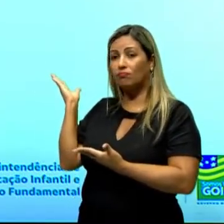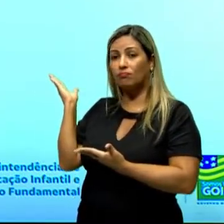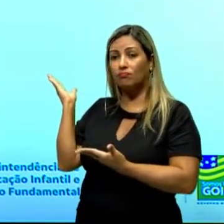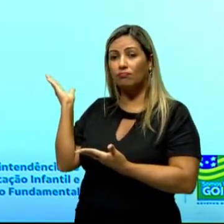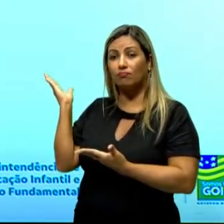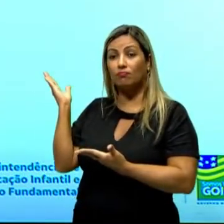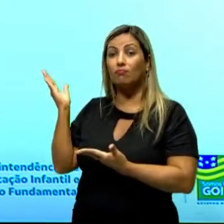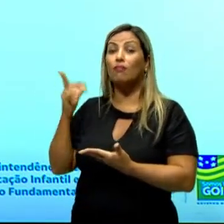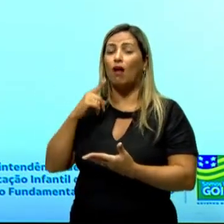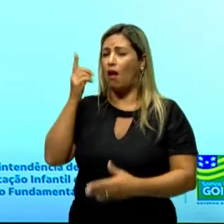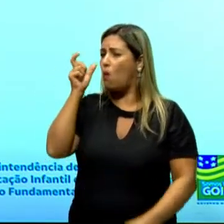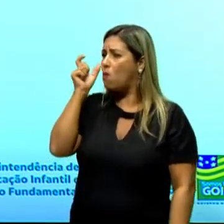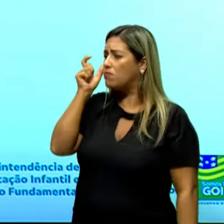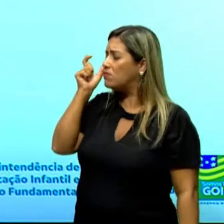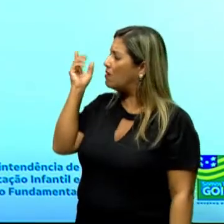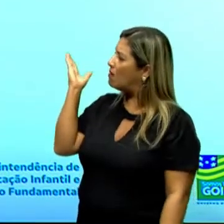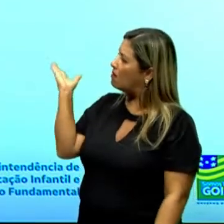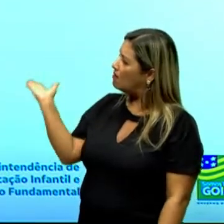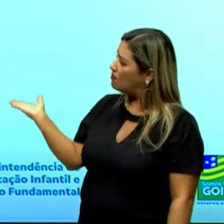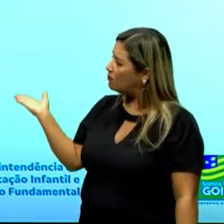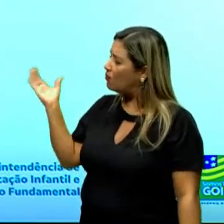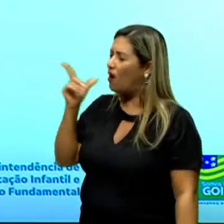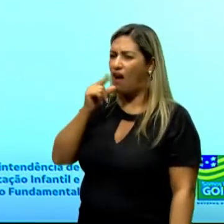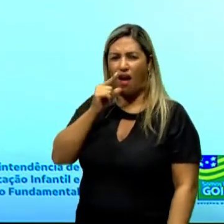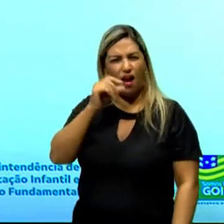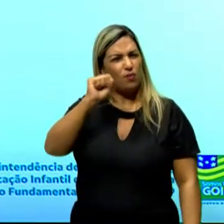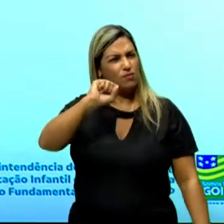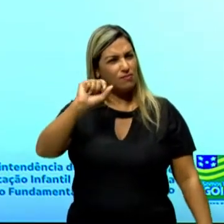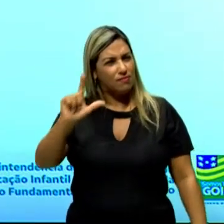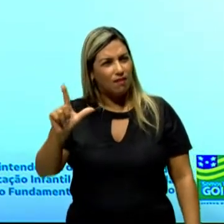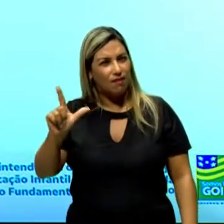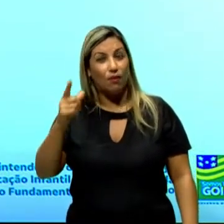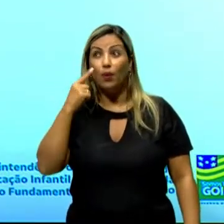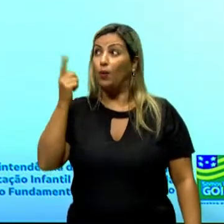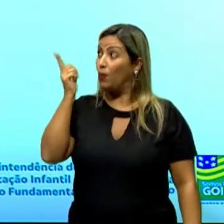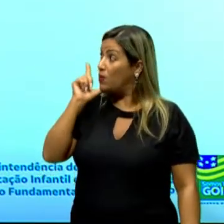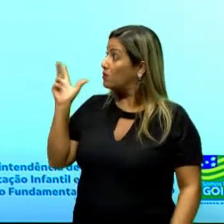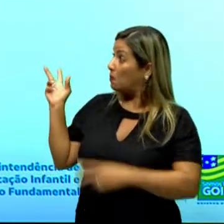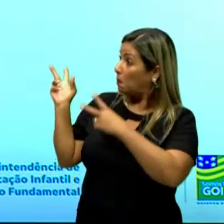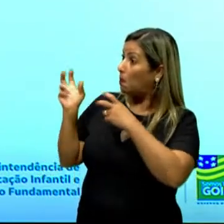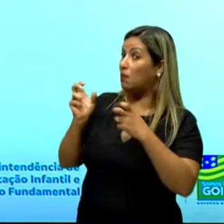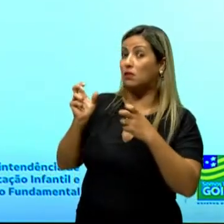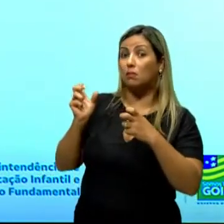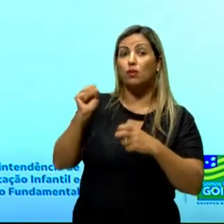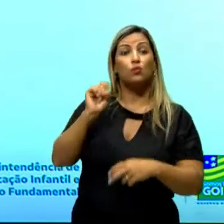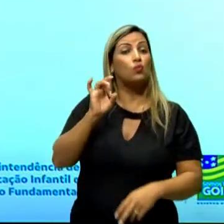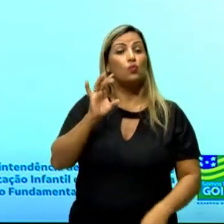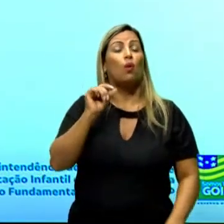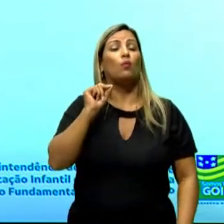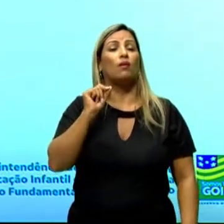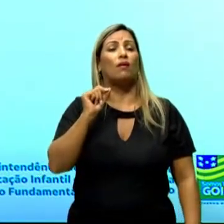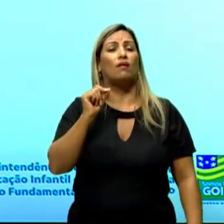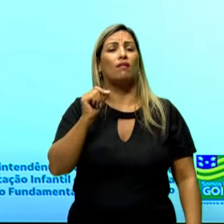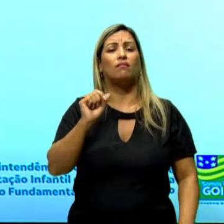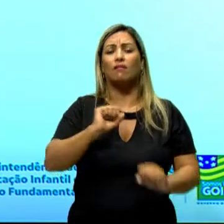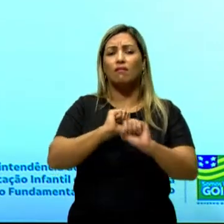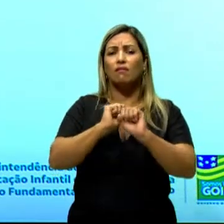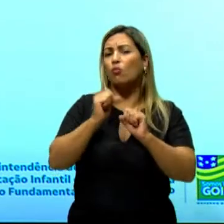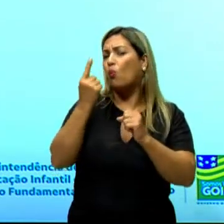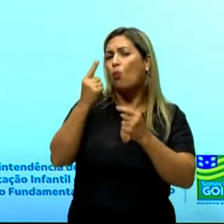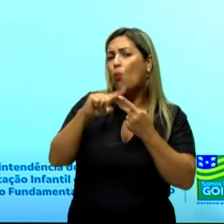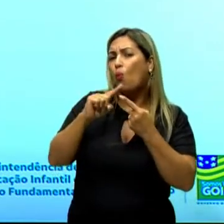Veja só, quando eu observo essa mistura de água e sal, eu consigo perceber somente um